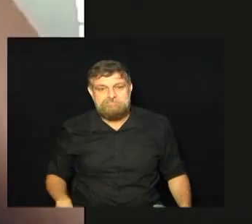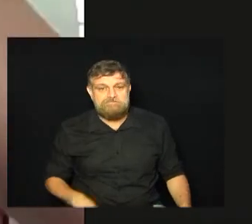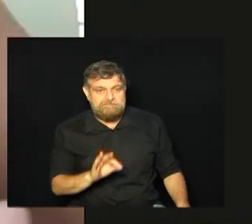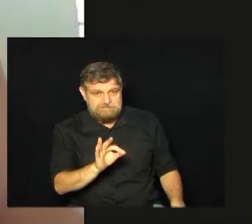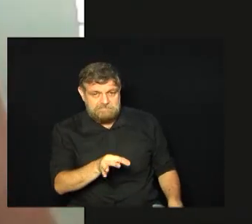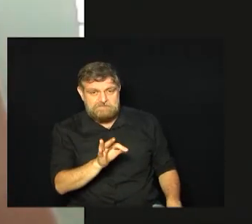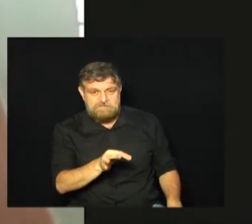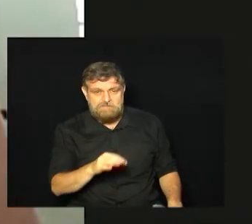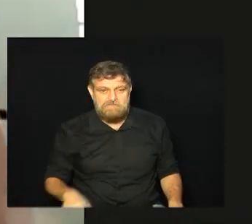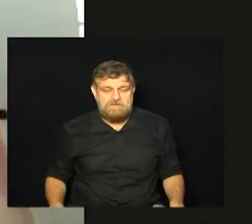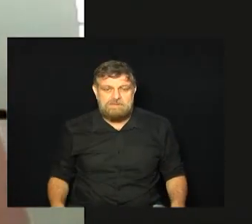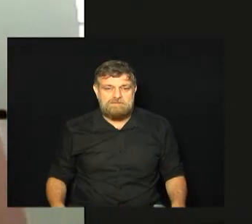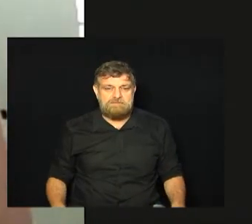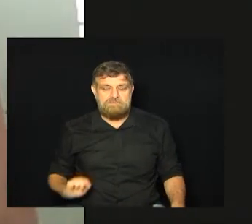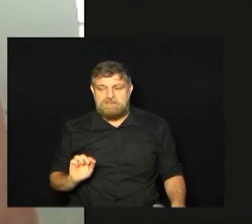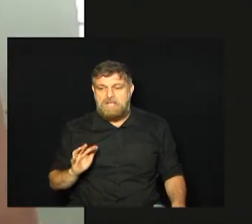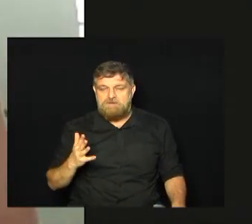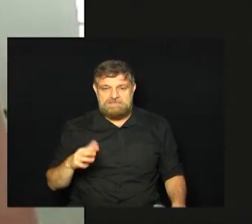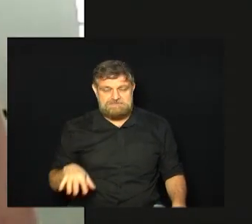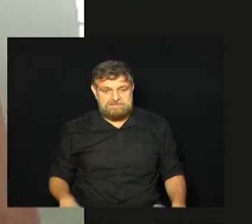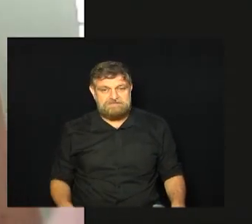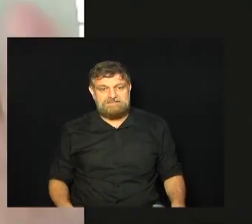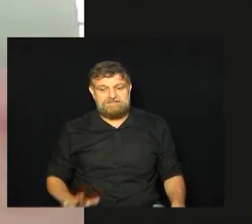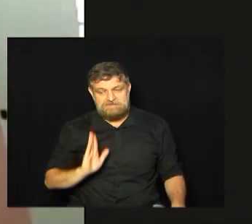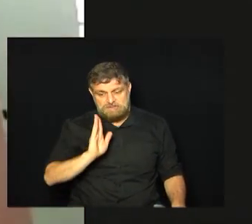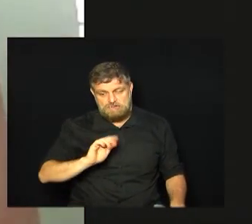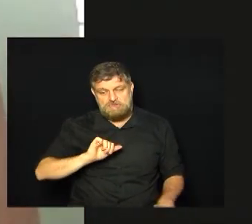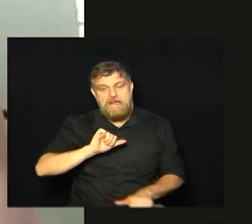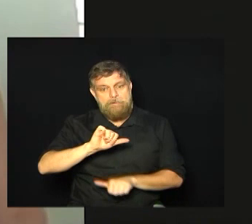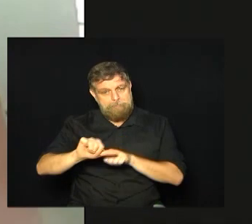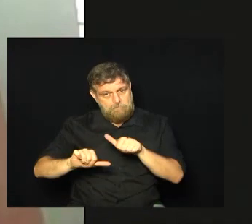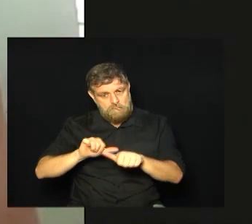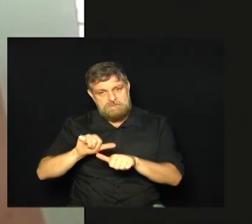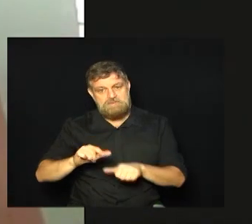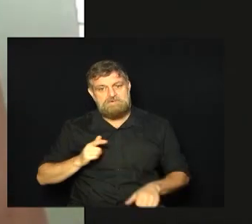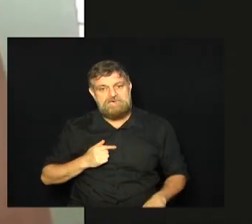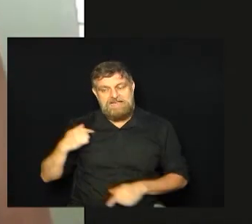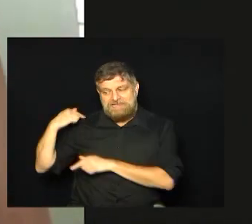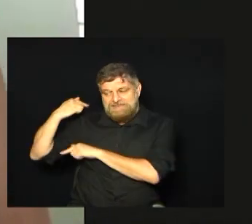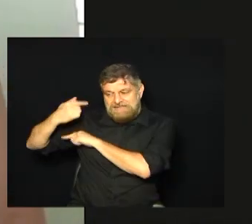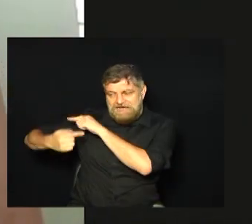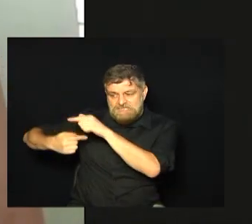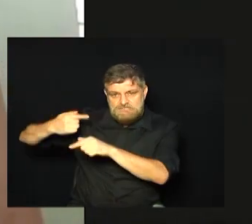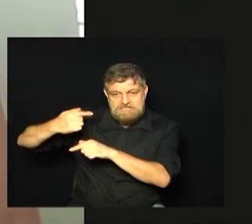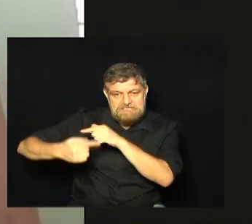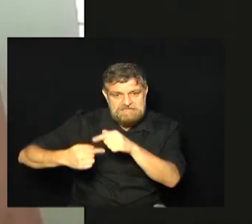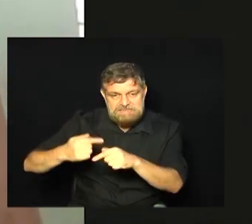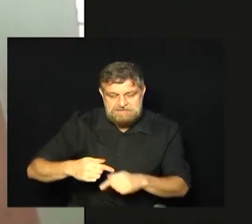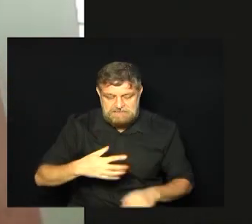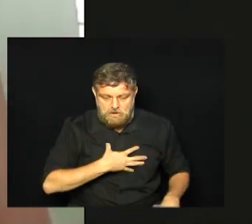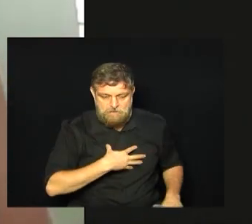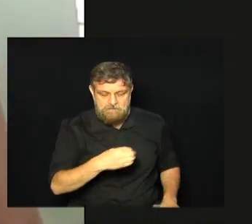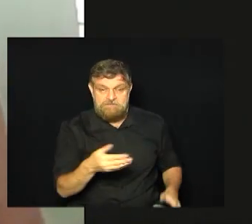Sim. Felizmente, eu vejo que muita coisa está mudando, né? Da minha geração para a geração dos meus